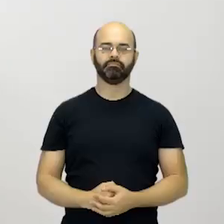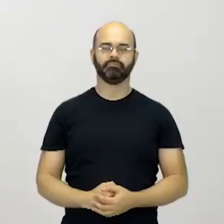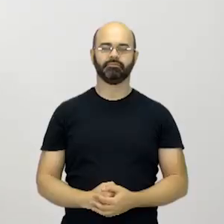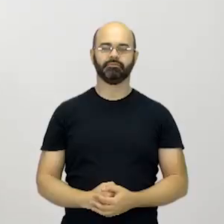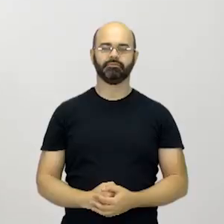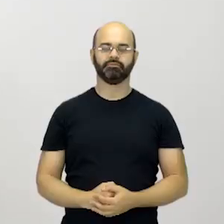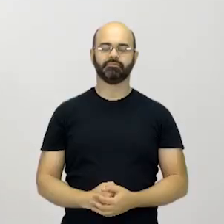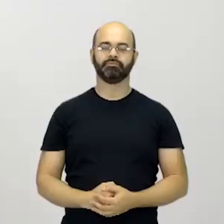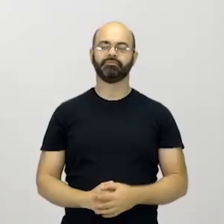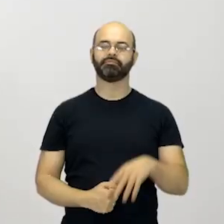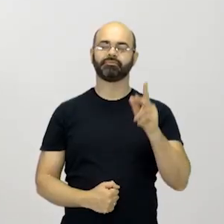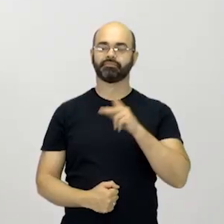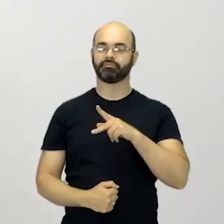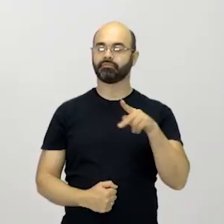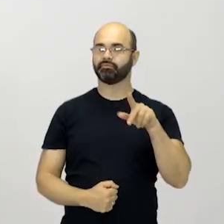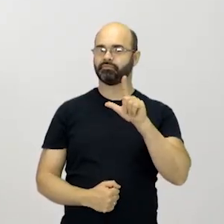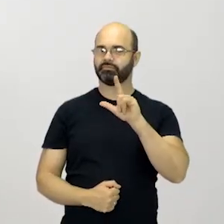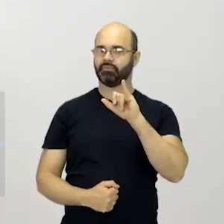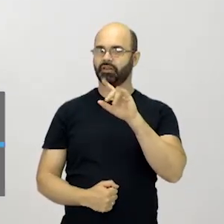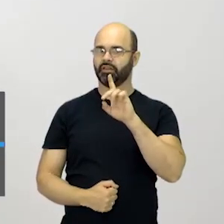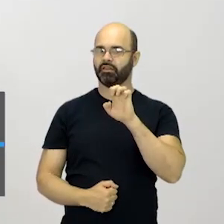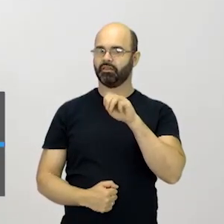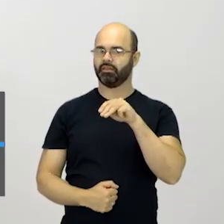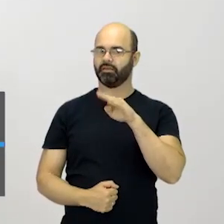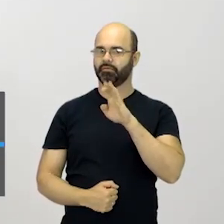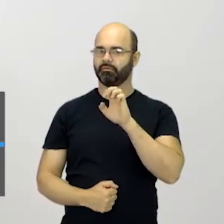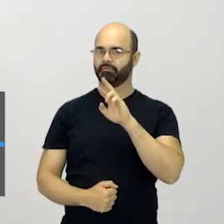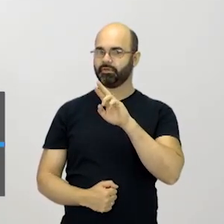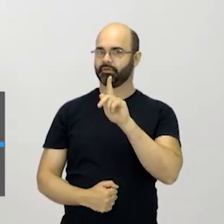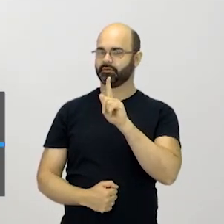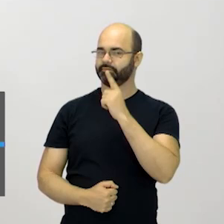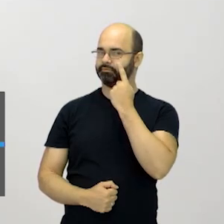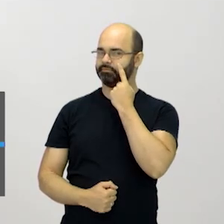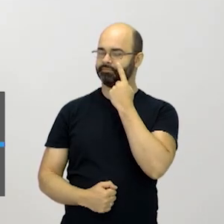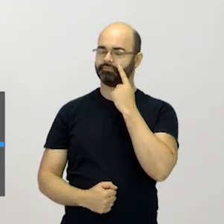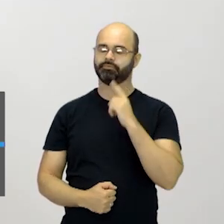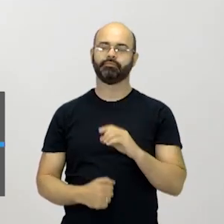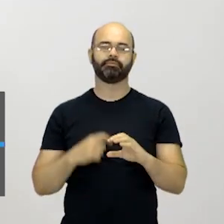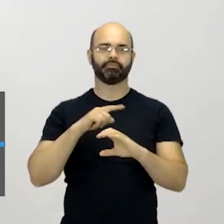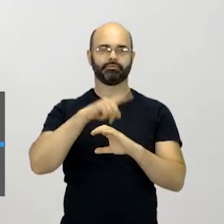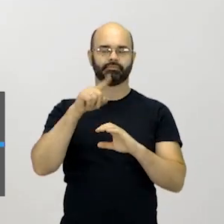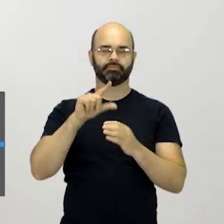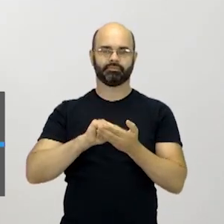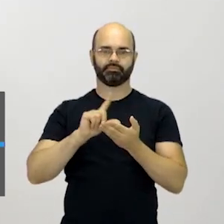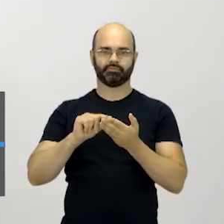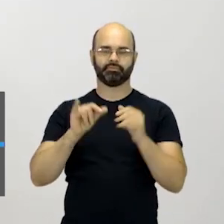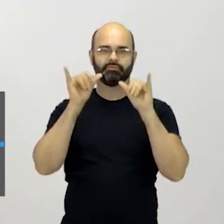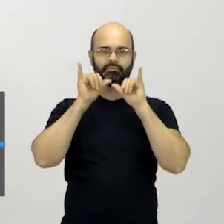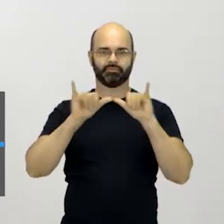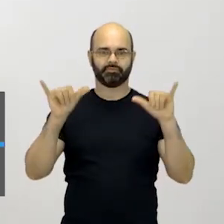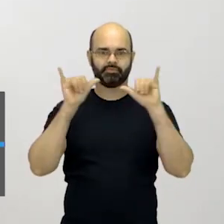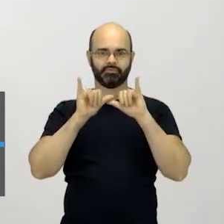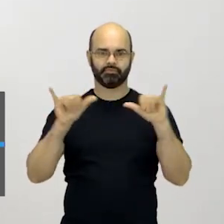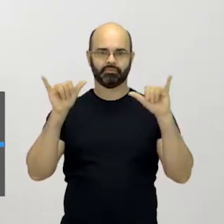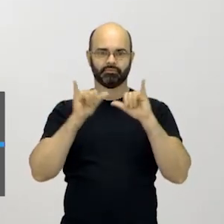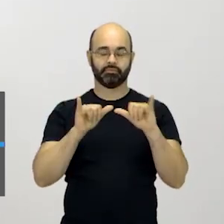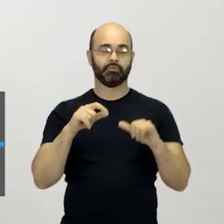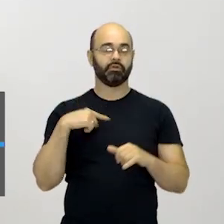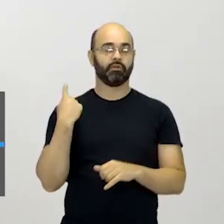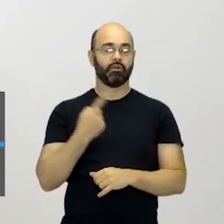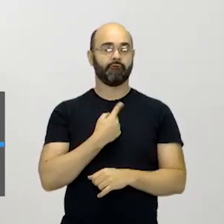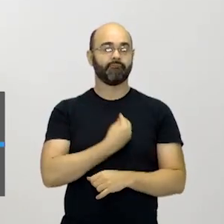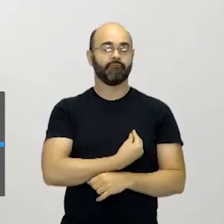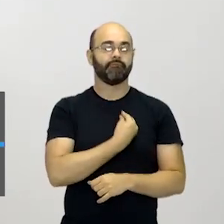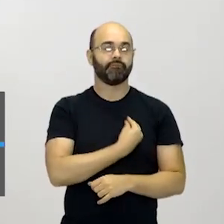Olha, professor Lindenberg, os professores colocaram assim, ó, o artigo de divulgação científica é importante para orientar para a vida.